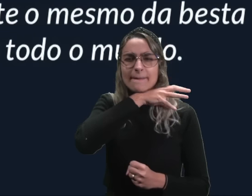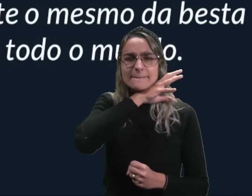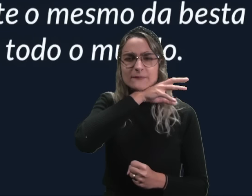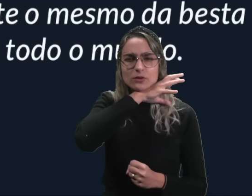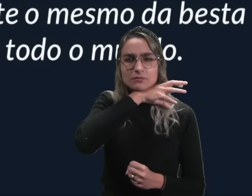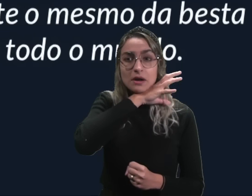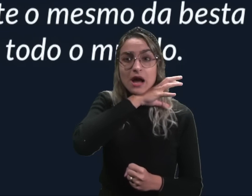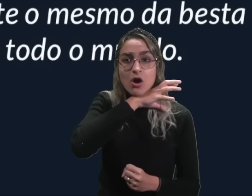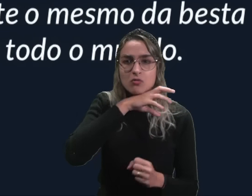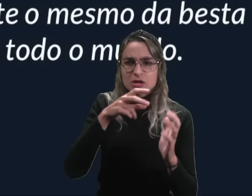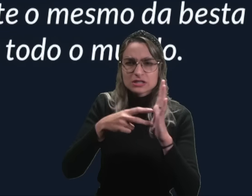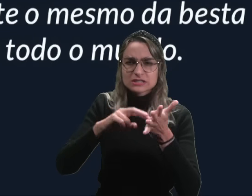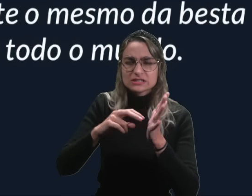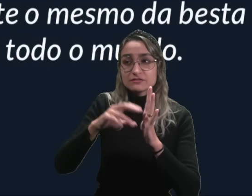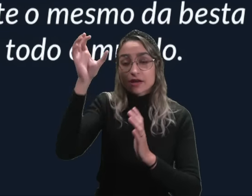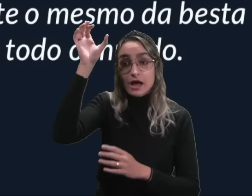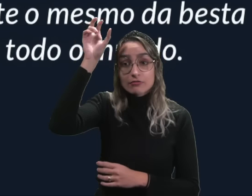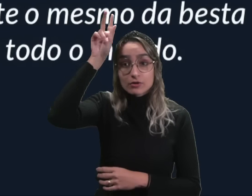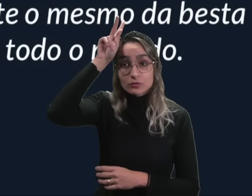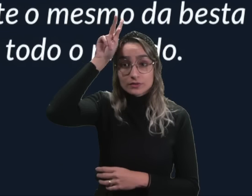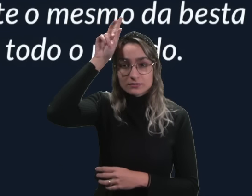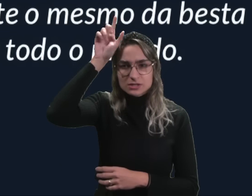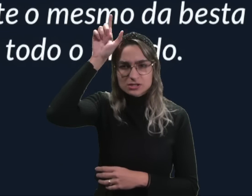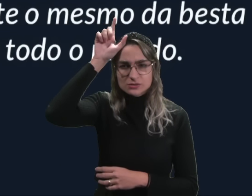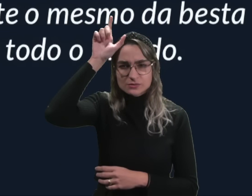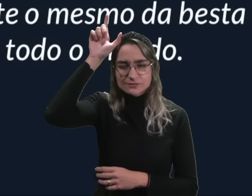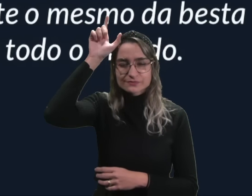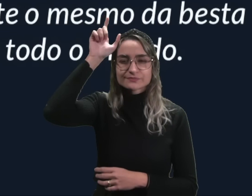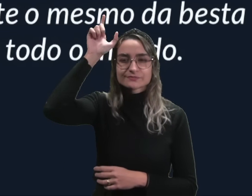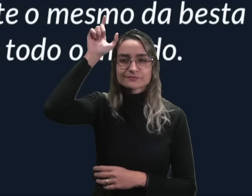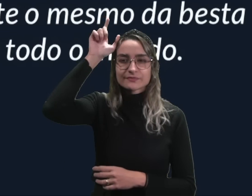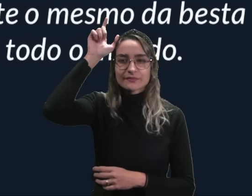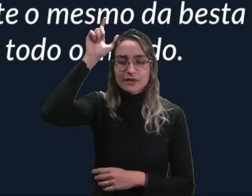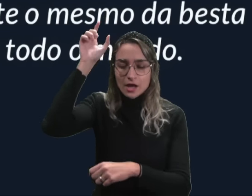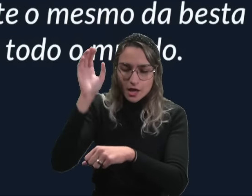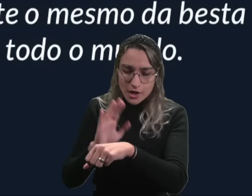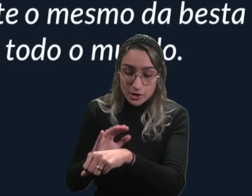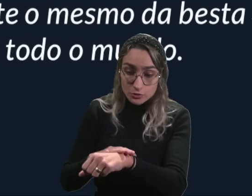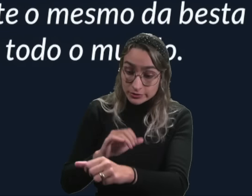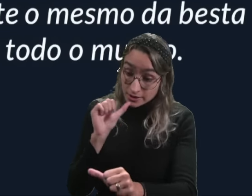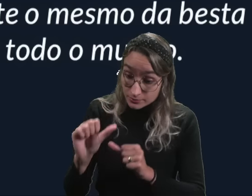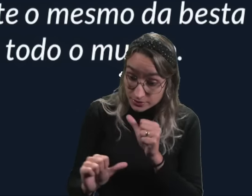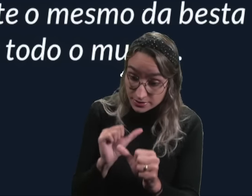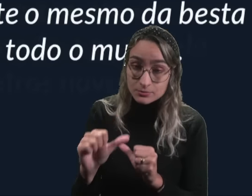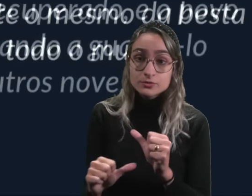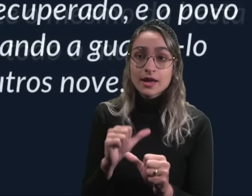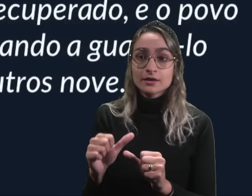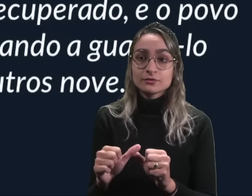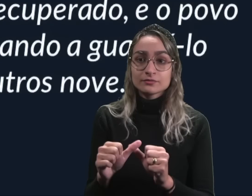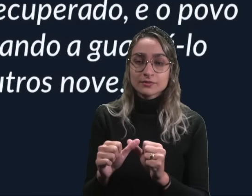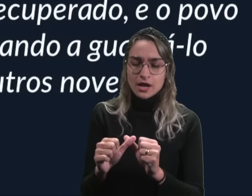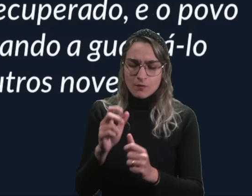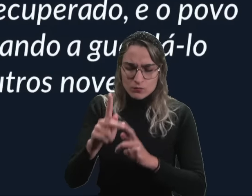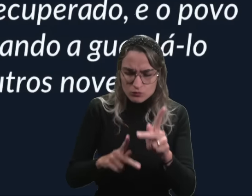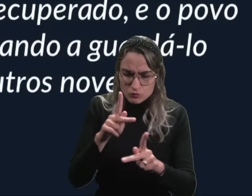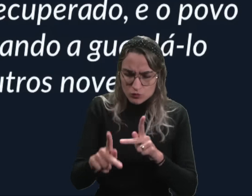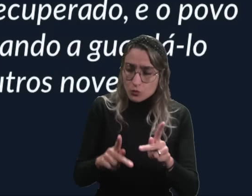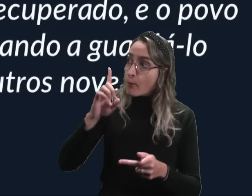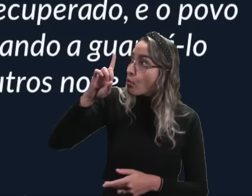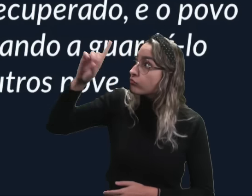sábado pisado por tanto tempo esteja agora sendo recuperado e o povo de Deus esteja começando a guardá-lo